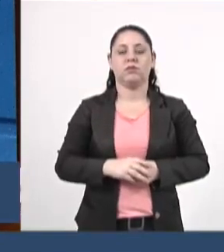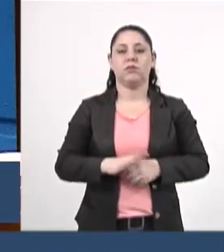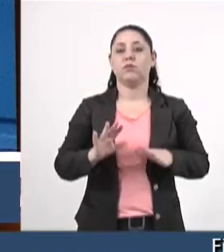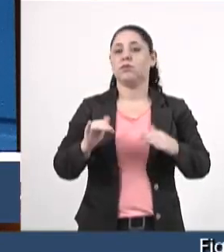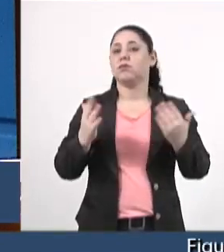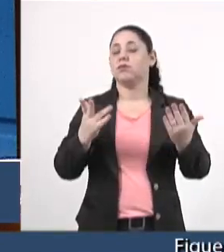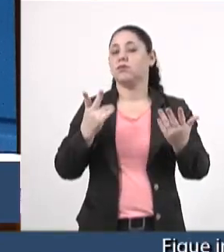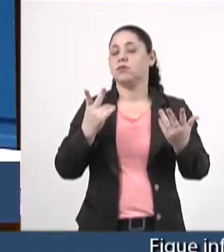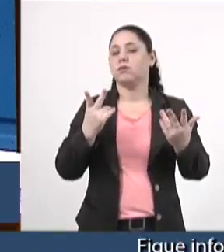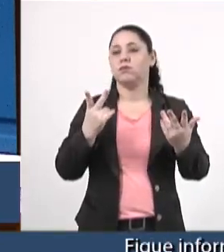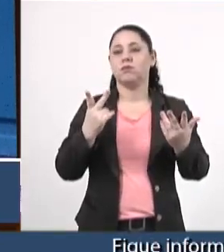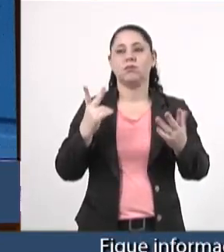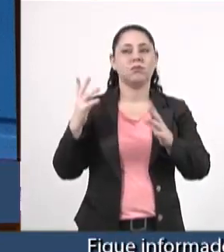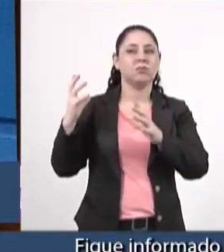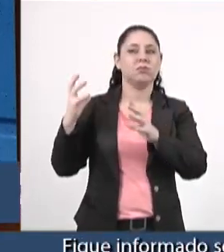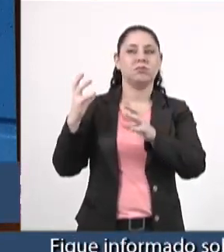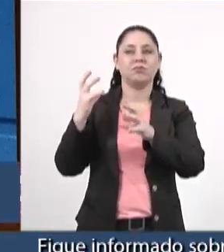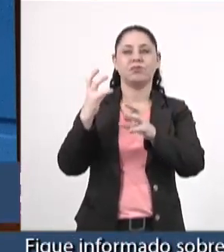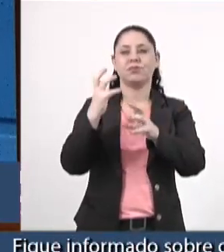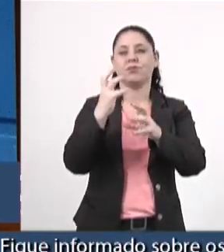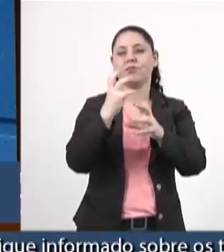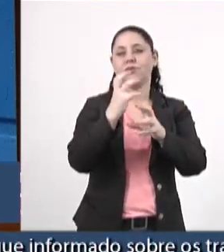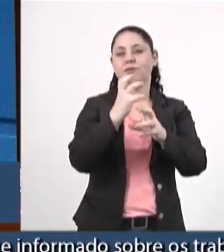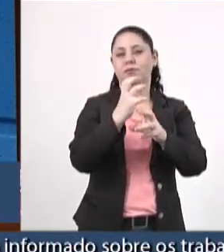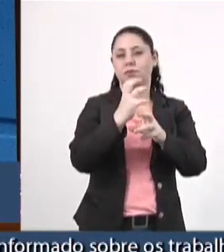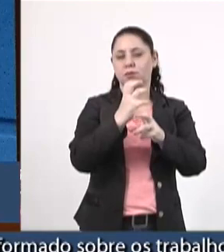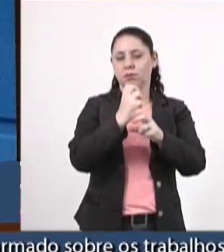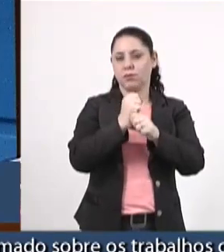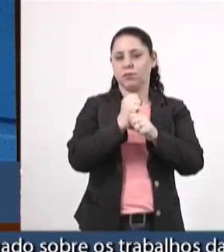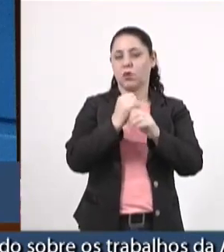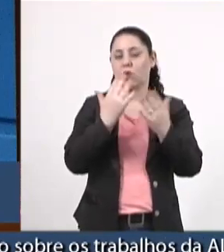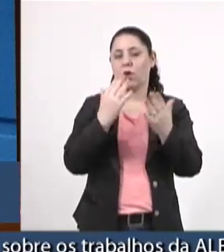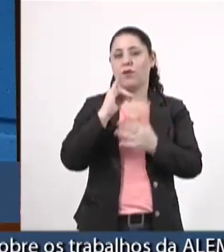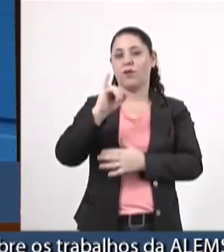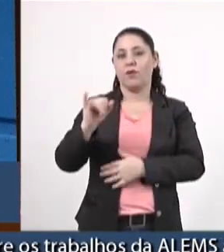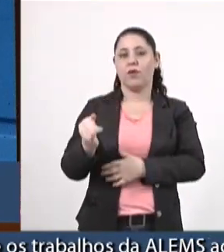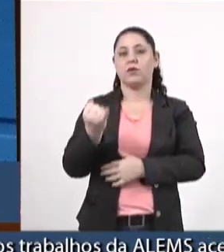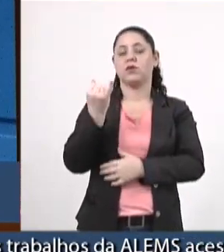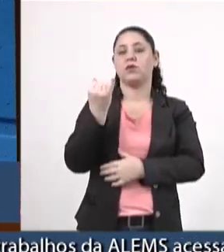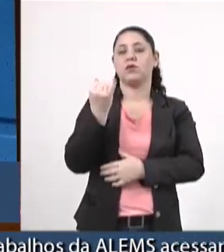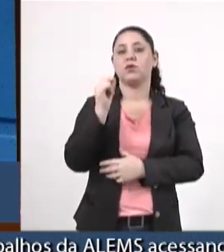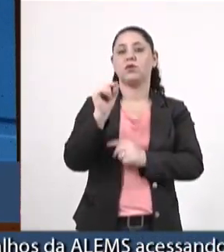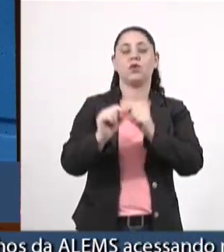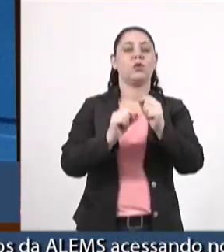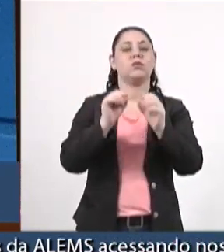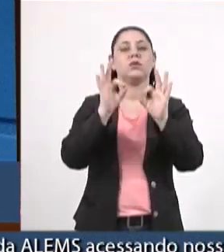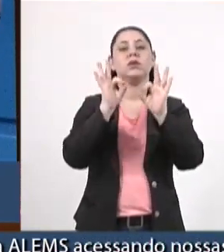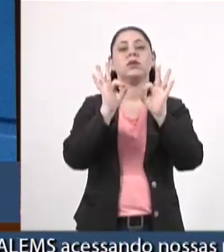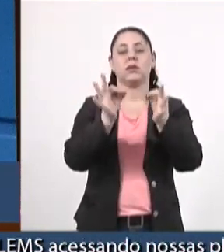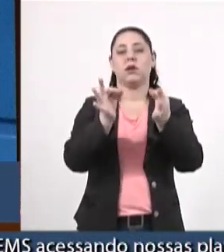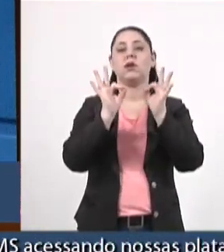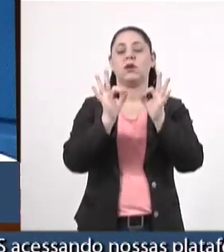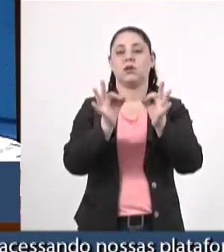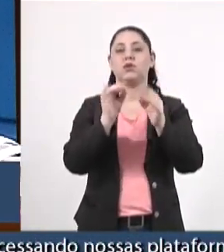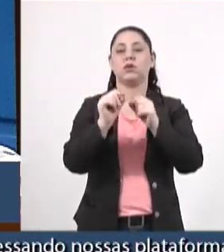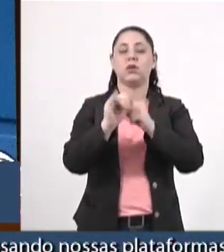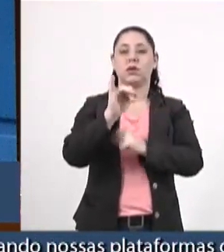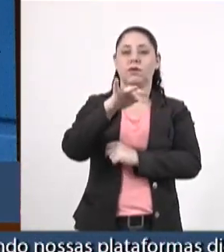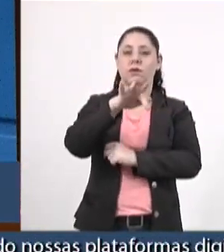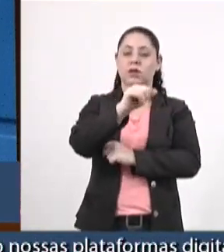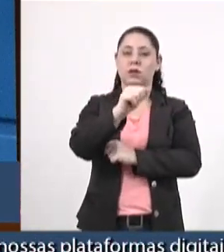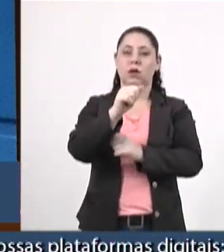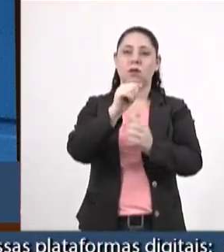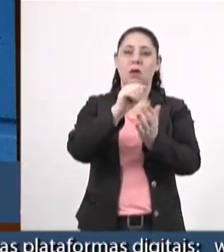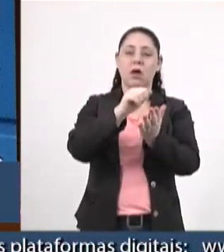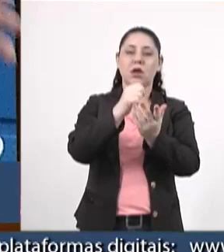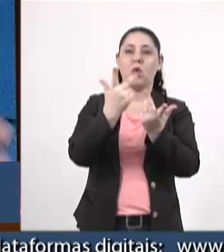Quando você faz a soma aritmética, quando você faz a inflação, que aí é a forma correta, que é a inflação em cima de inflação,